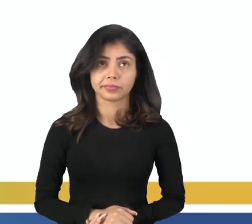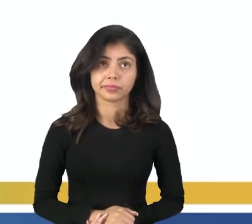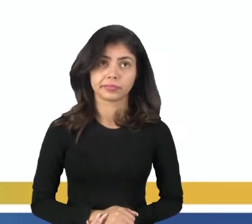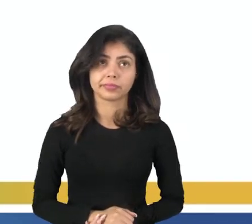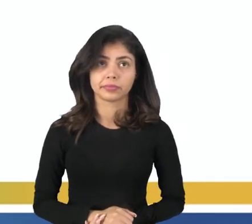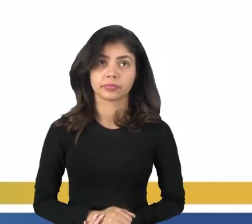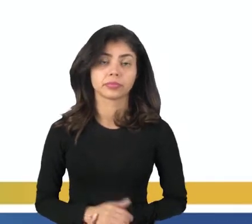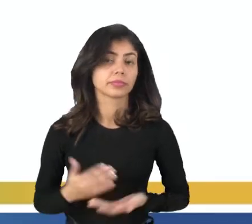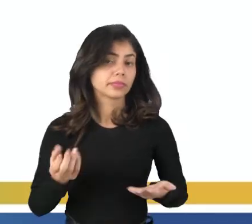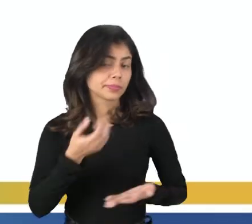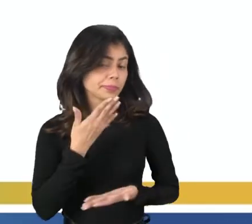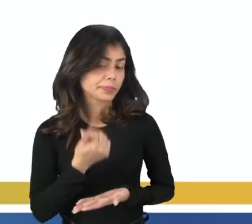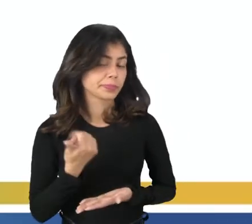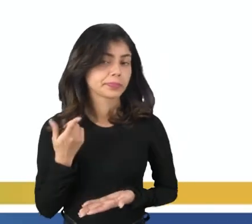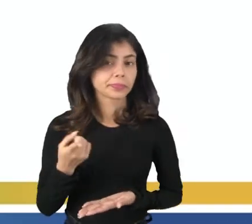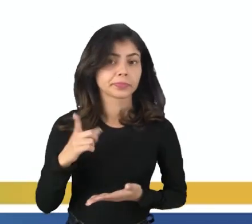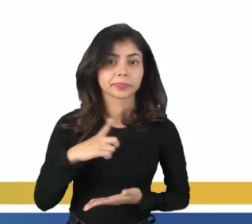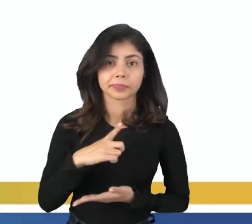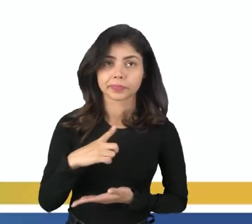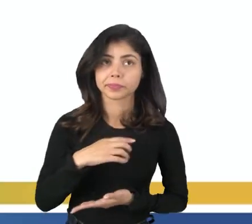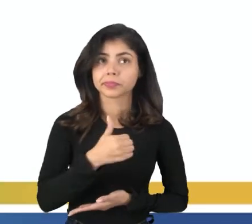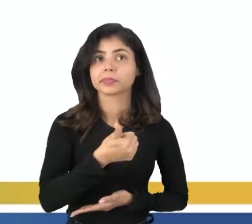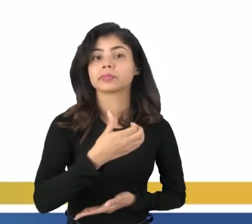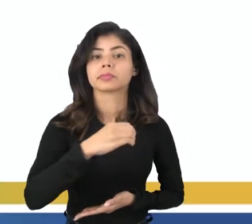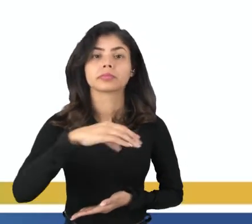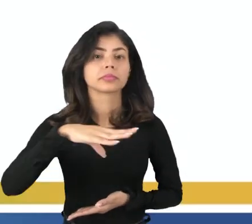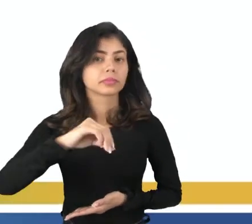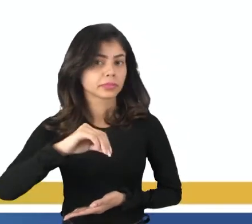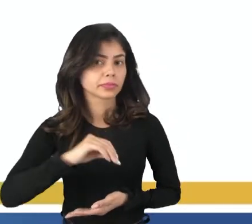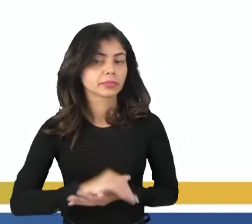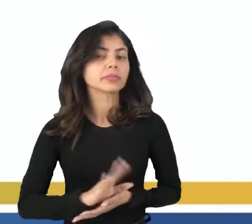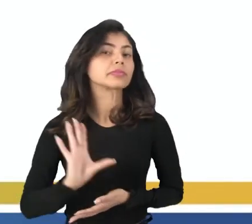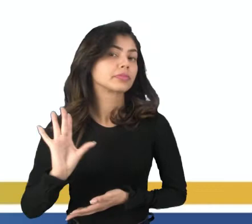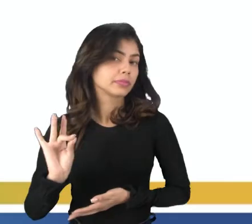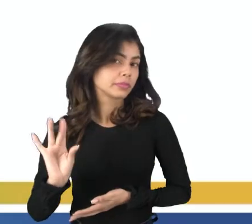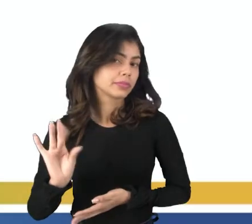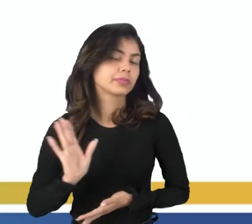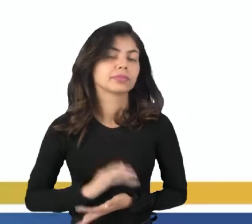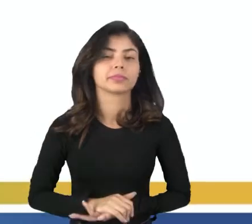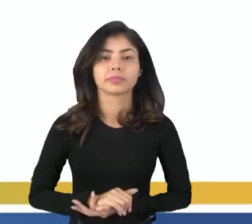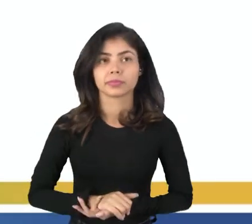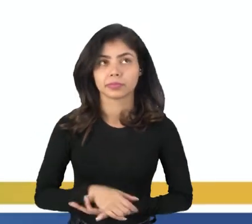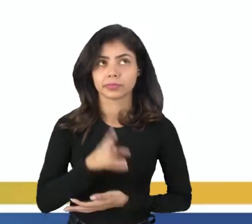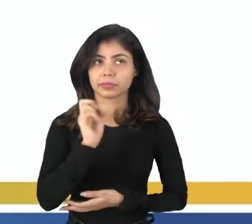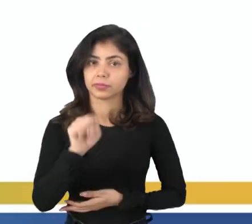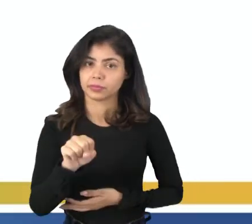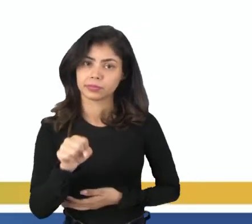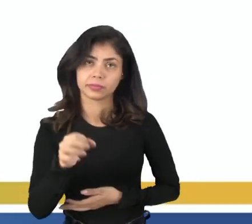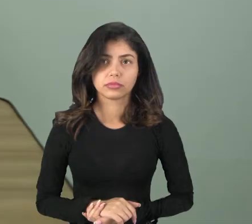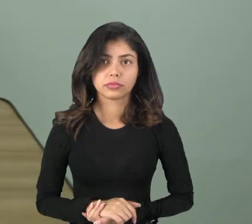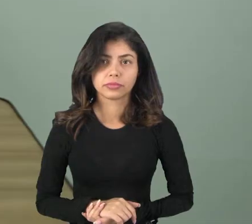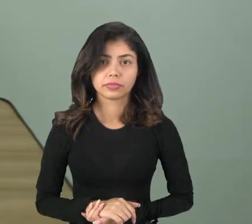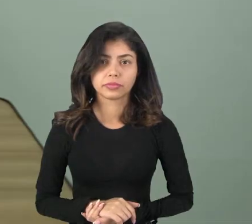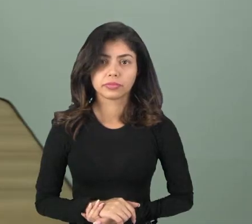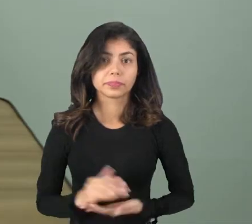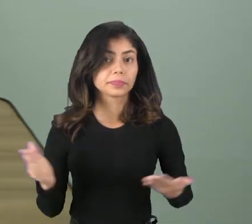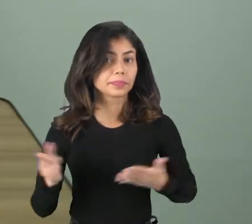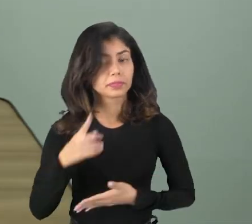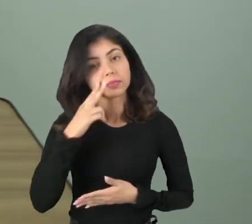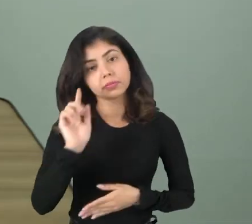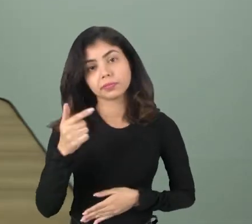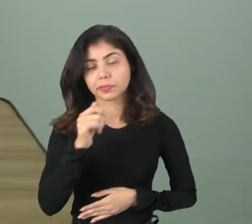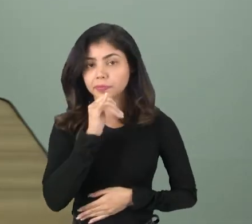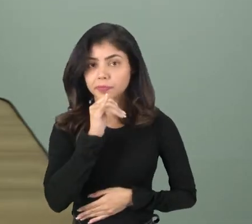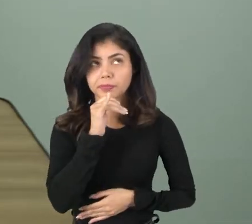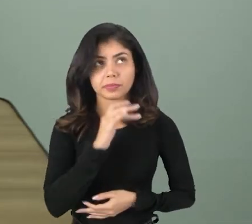190, muito bem. Então, ela tem 190 adesivos, isso mesmo. Vamos ver